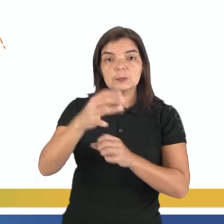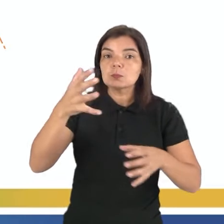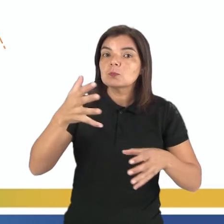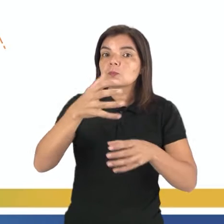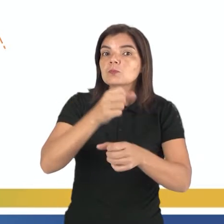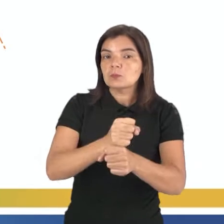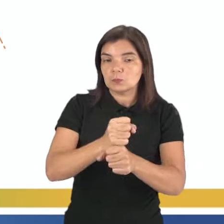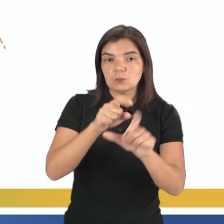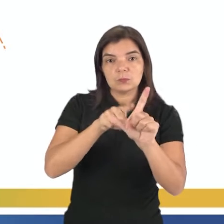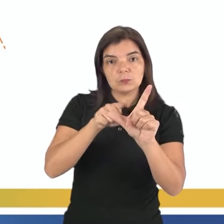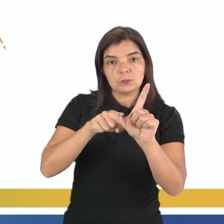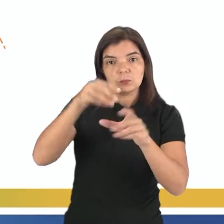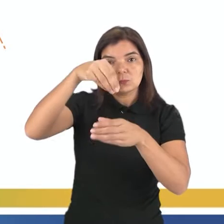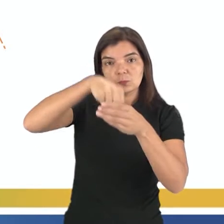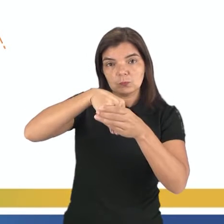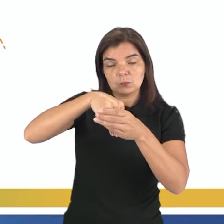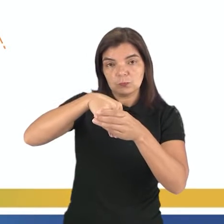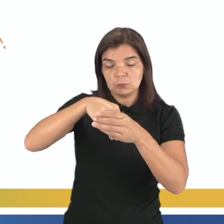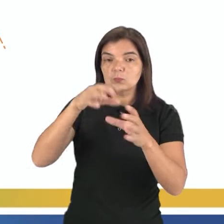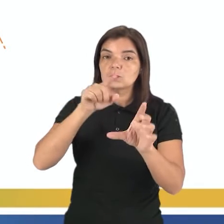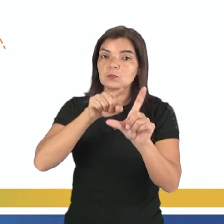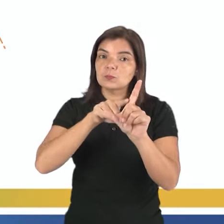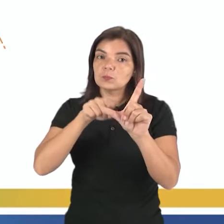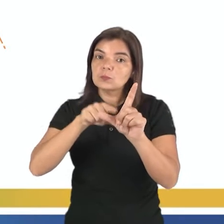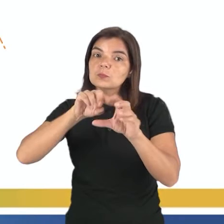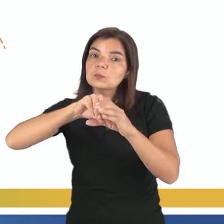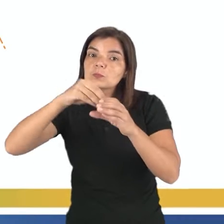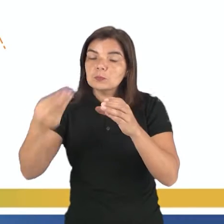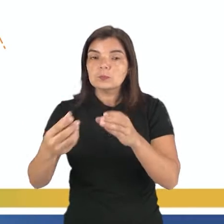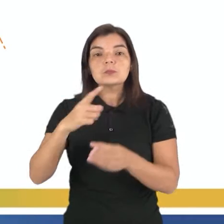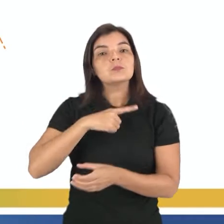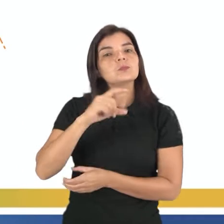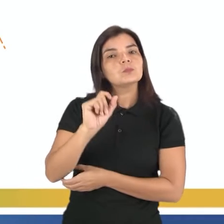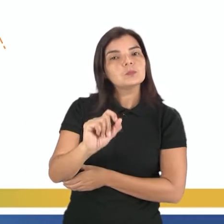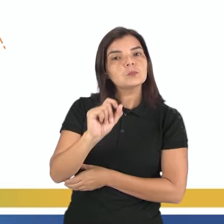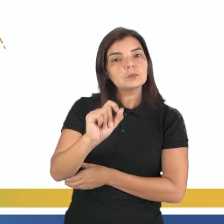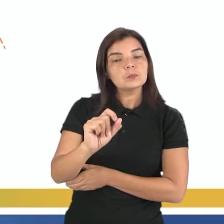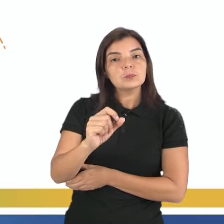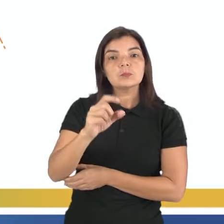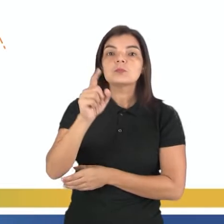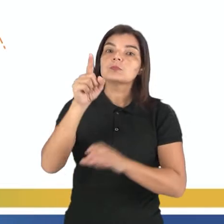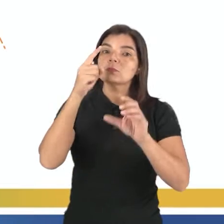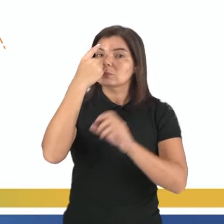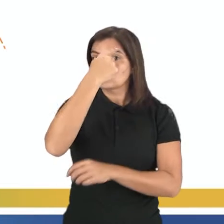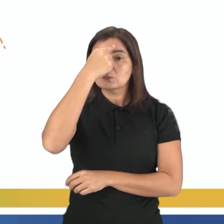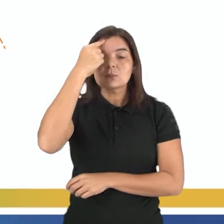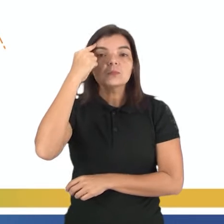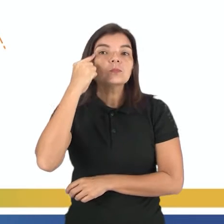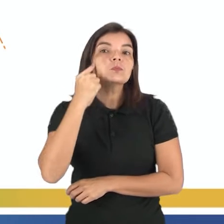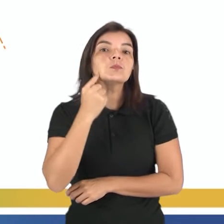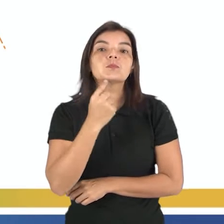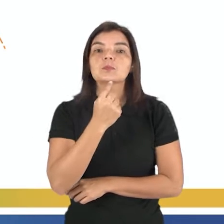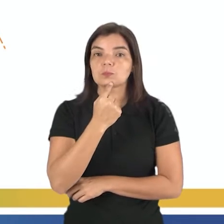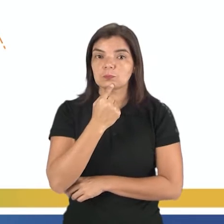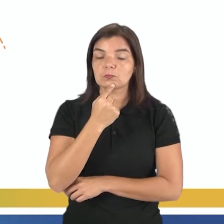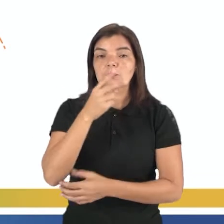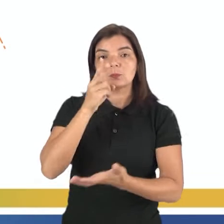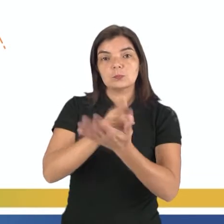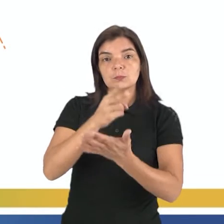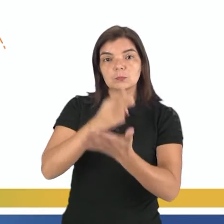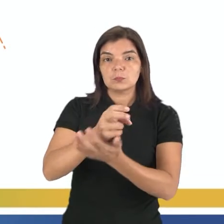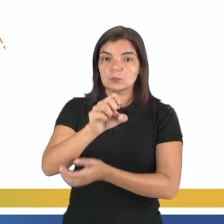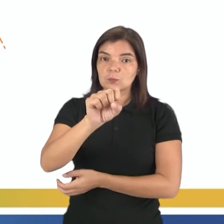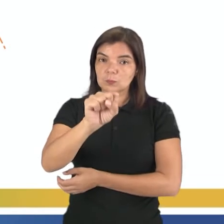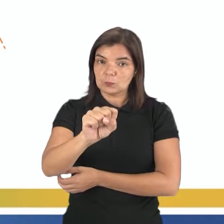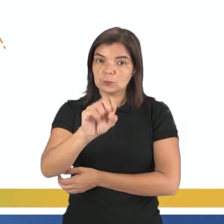somar o ângulo interno com o seu ângulo externo, nós vamos ter o quê? Meia volta. Então, o total seria